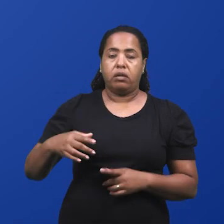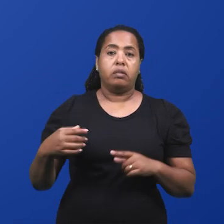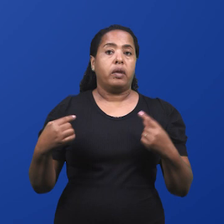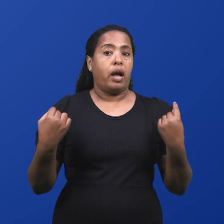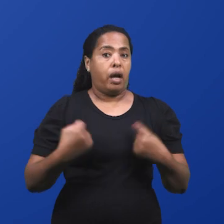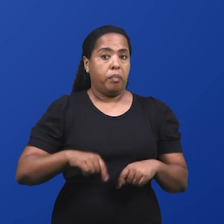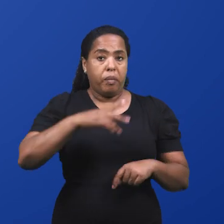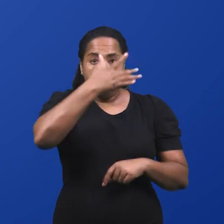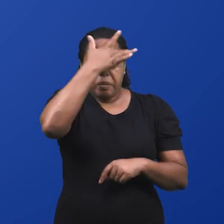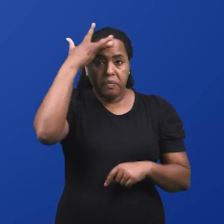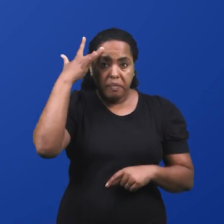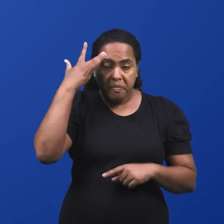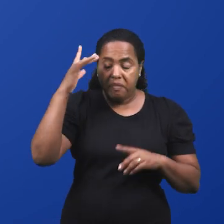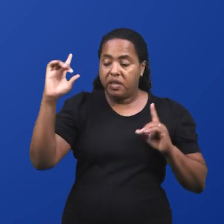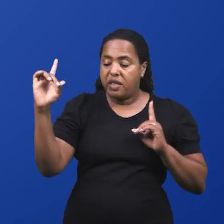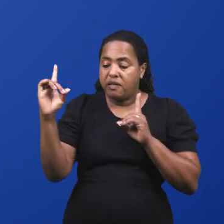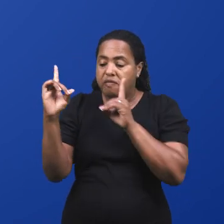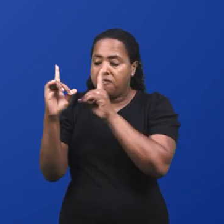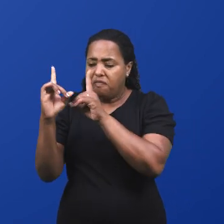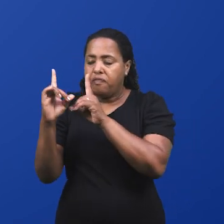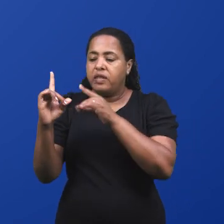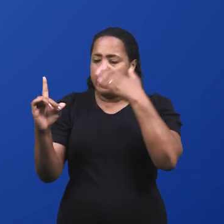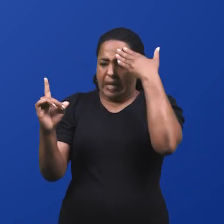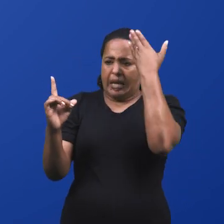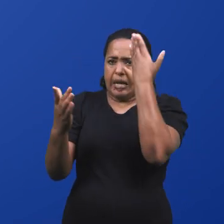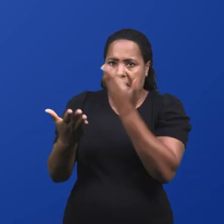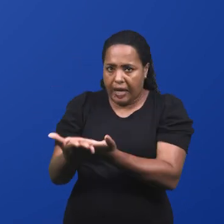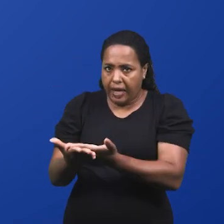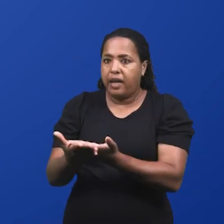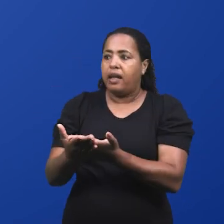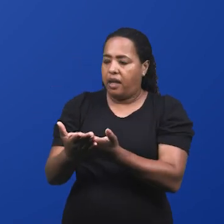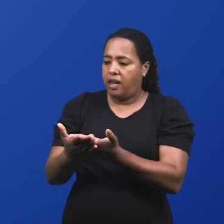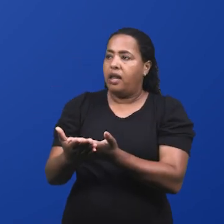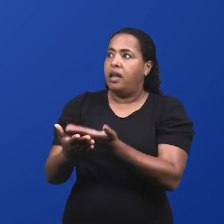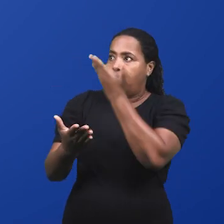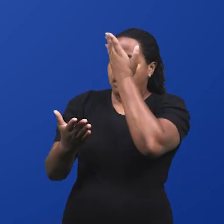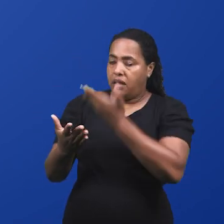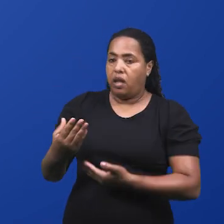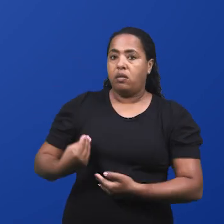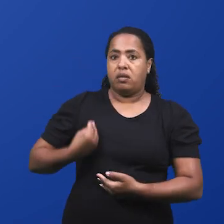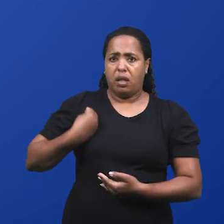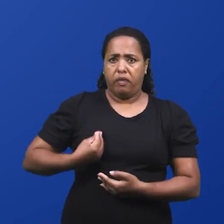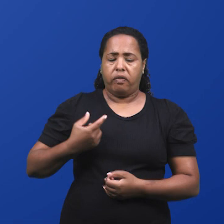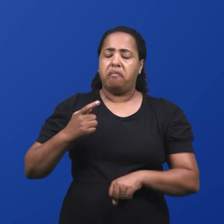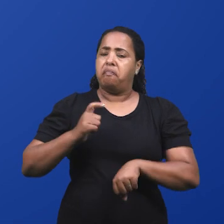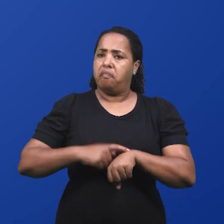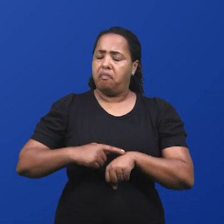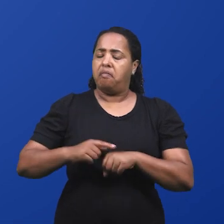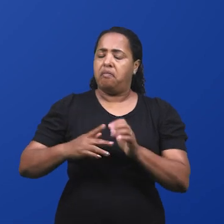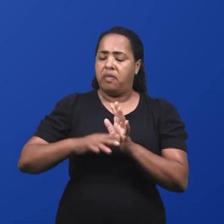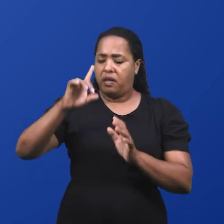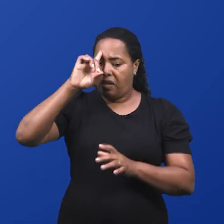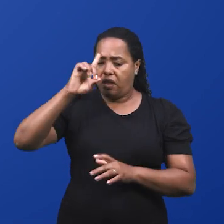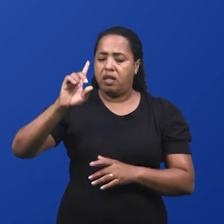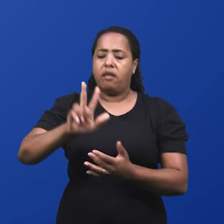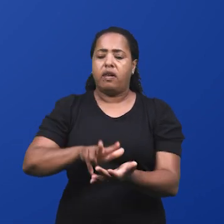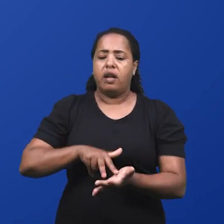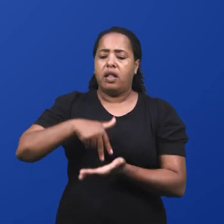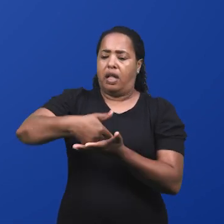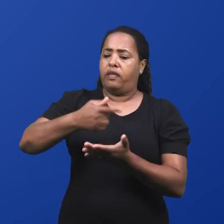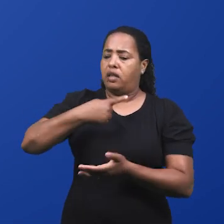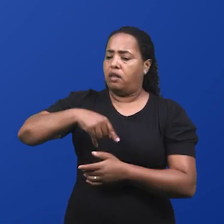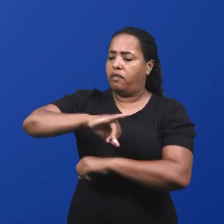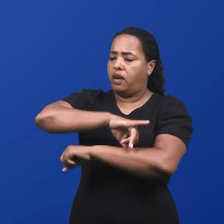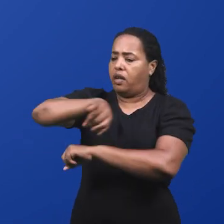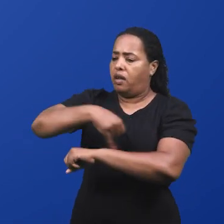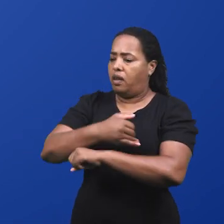aquele que se aproxima de Deus creia que ele existe e que é galardoador dos que o buscam. Então, quando o Senhor fala, levanta-te e passa o Jordão,